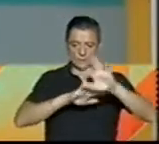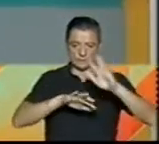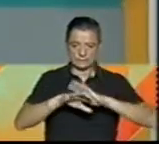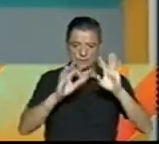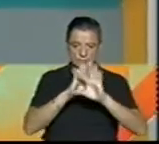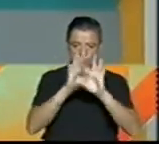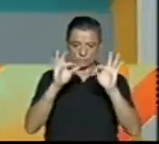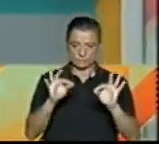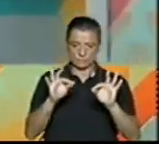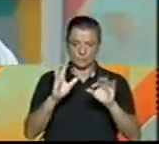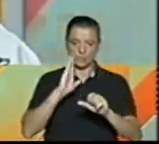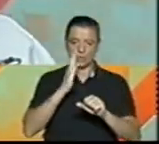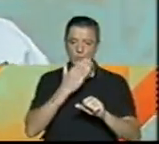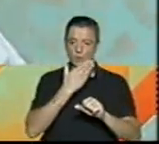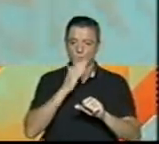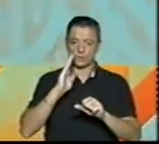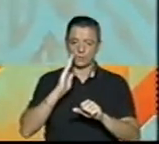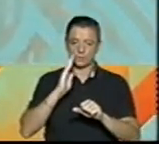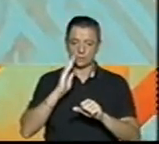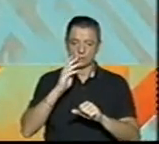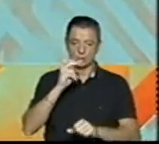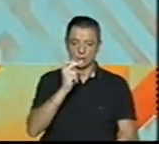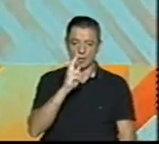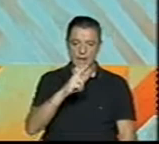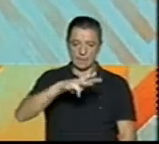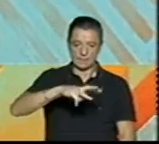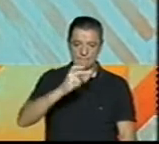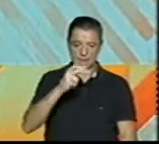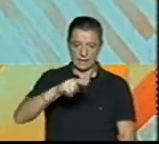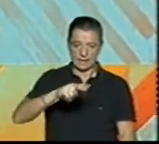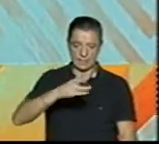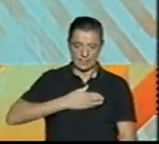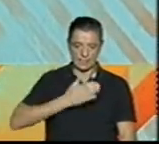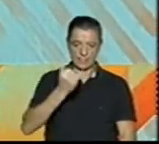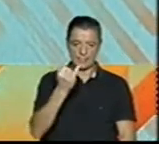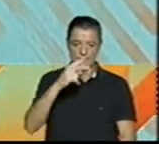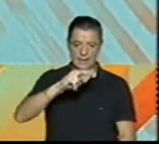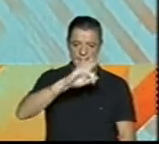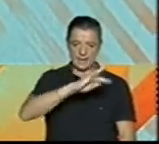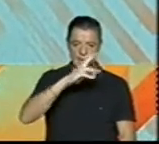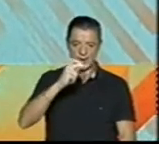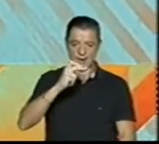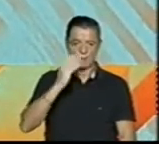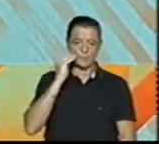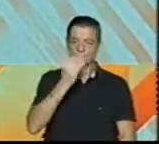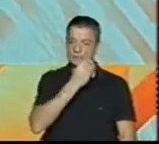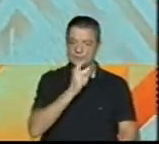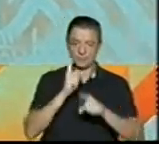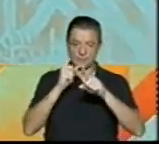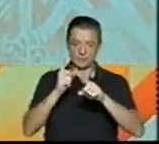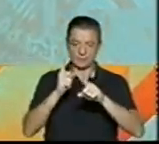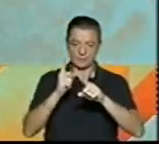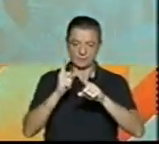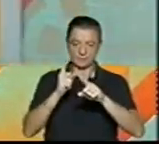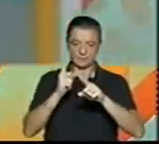qual conforme a Dona Armandinha me falou, e eu quero reproduzir, e um beijinho para ela, para a Dona